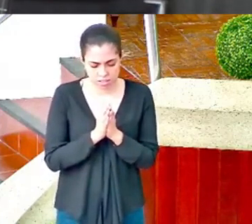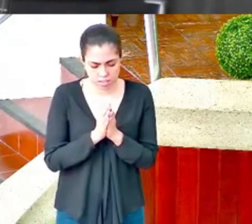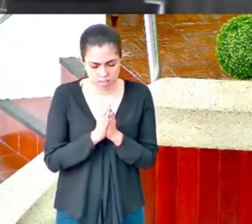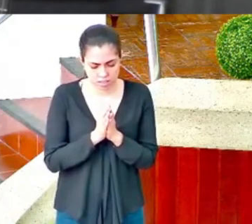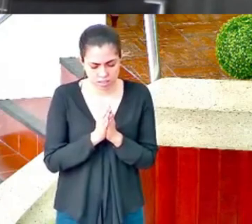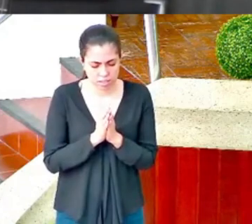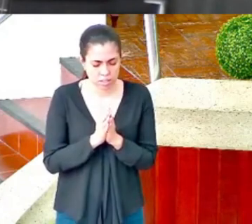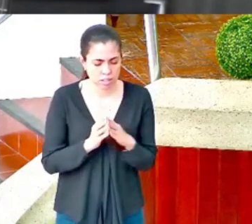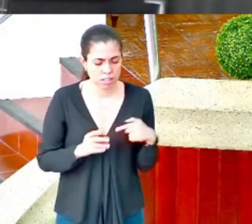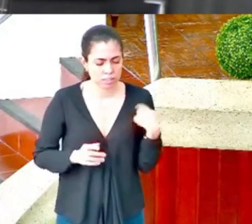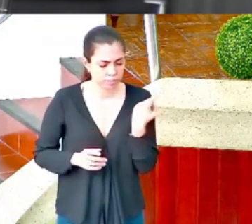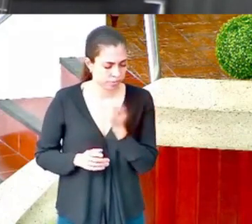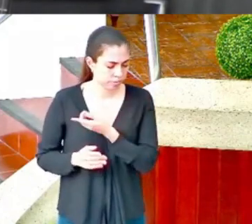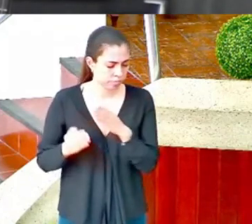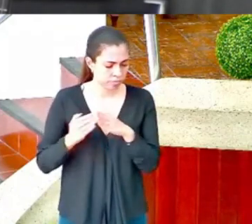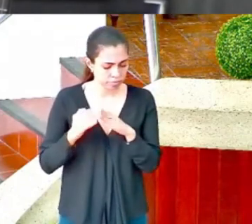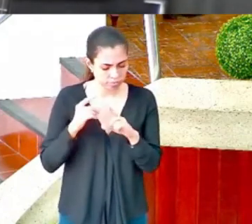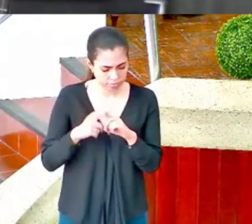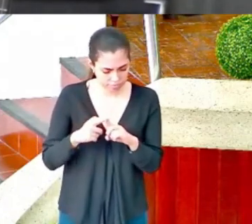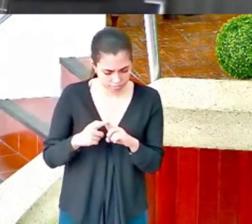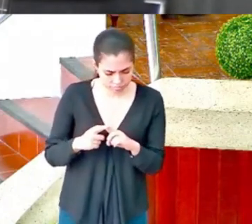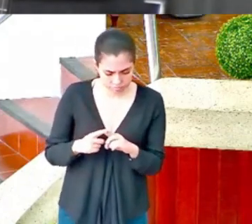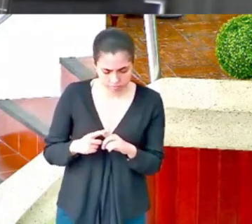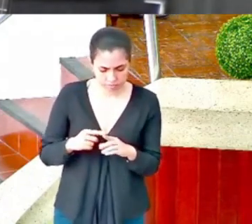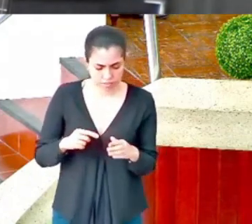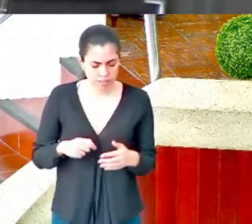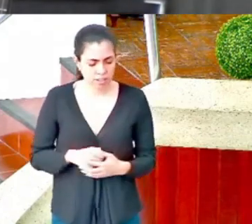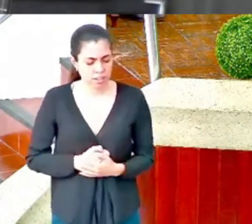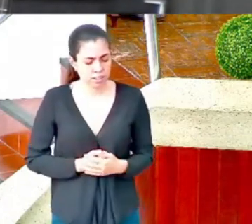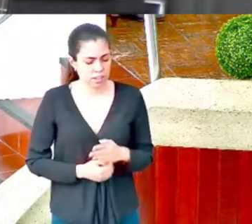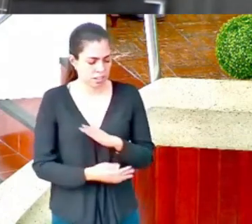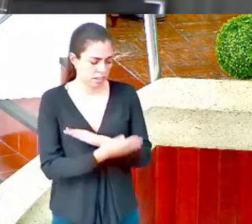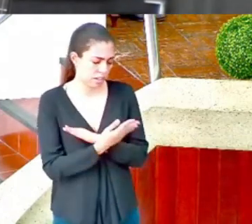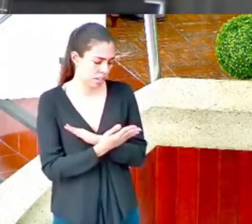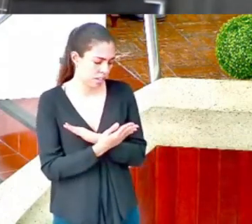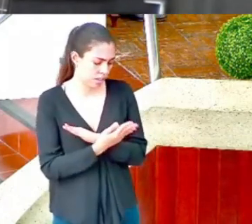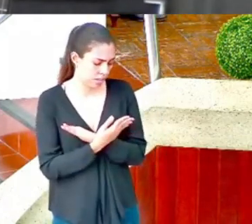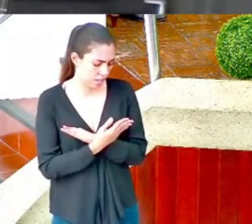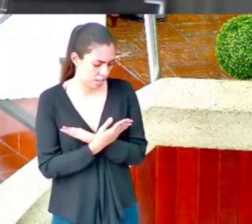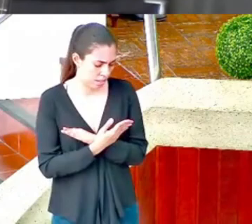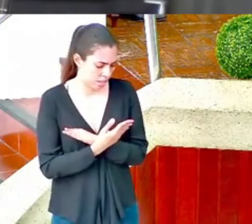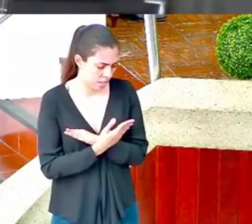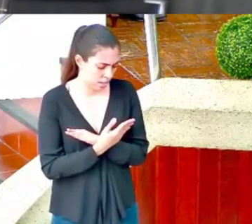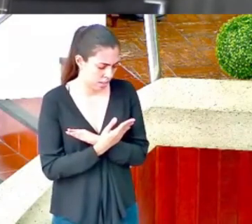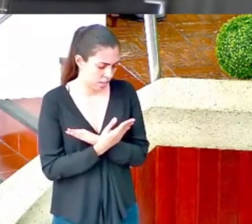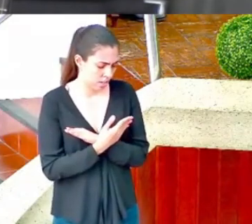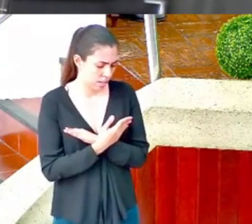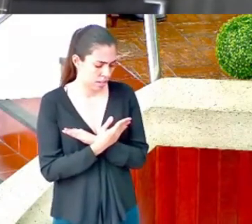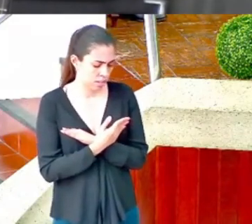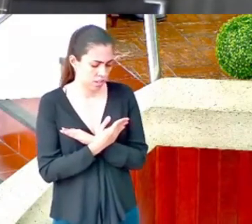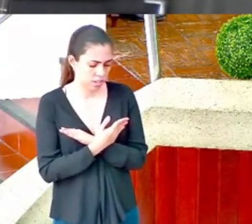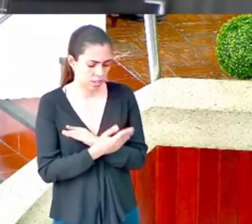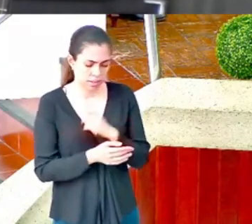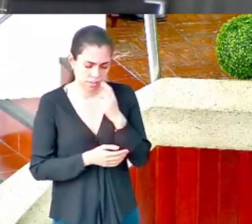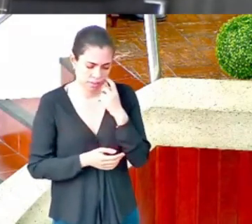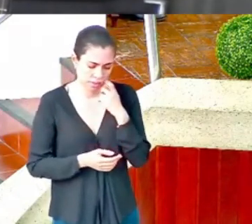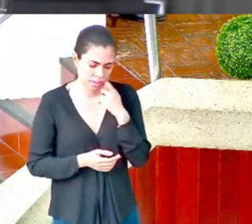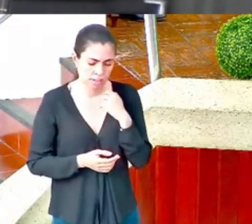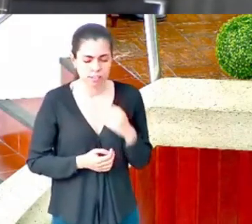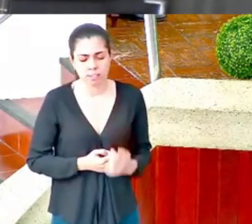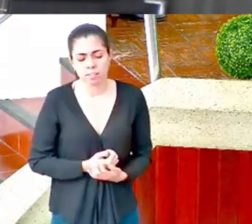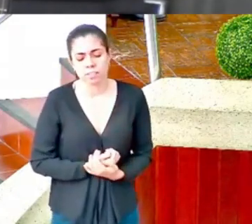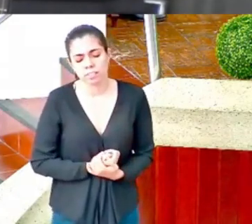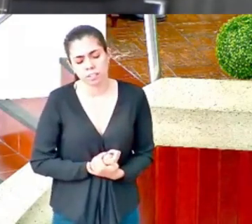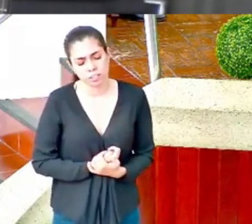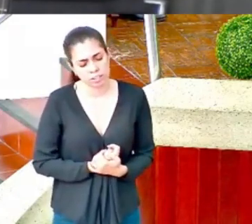que a nossa igreja ande nos teus caminhos, para que a nossa igreja consiga identificar o que é pecado, o que é idolatria, o que é a